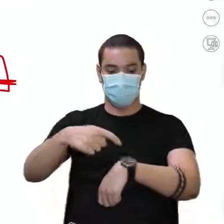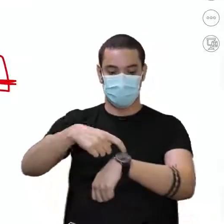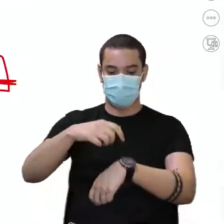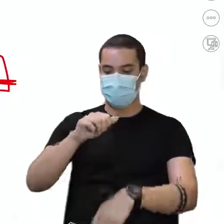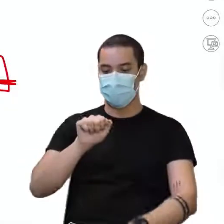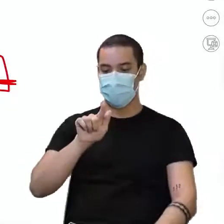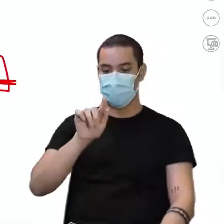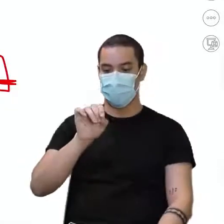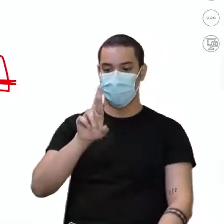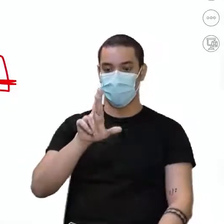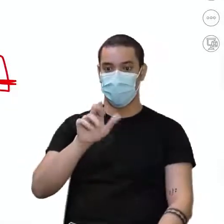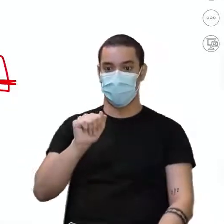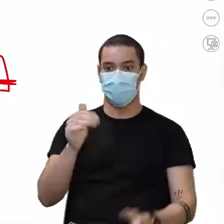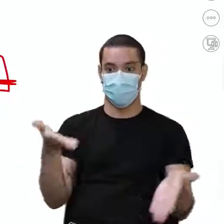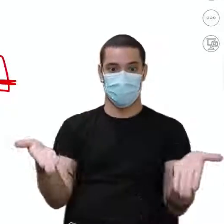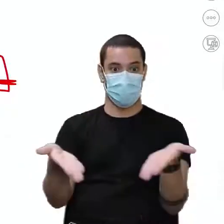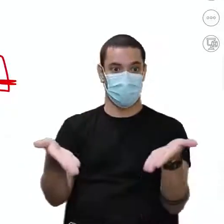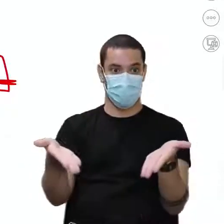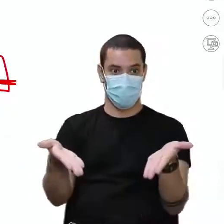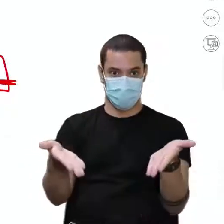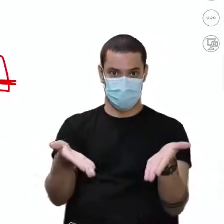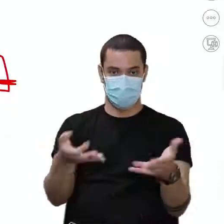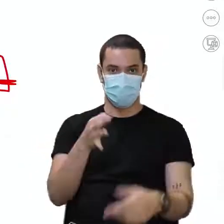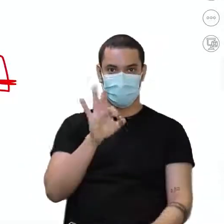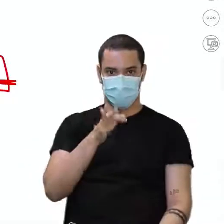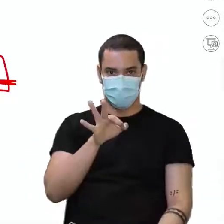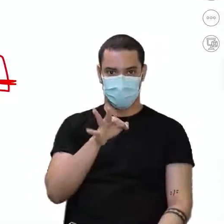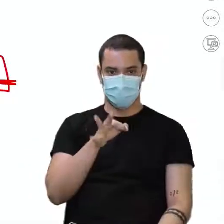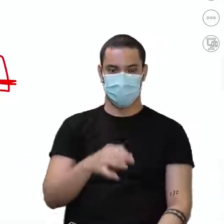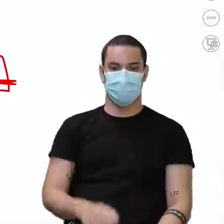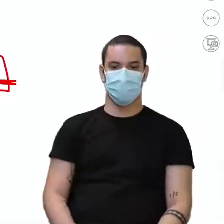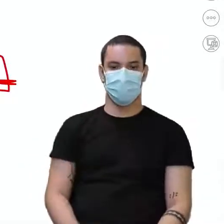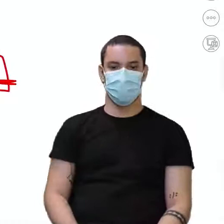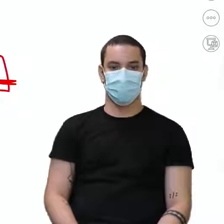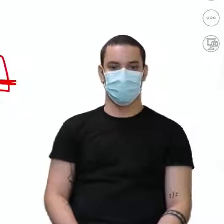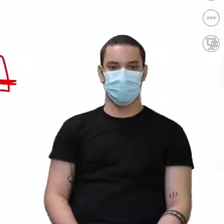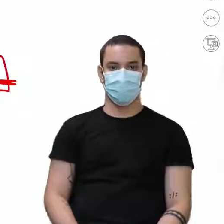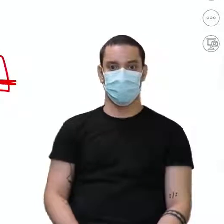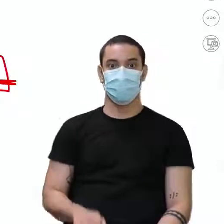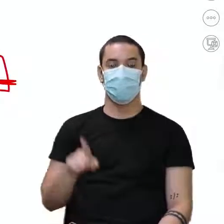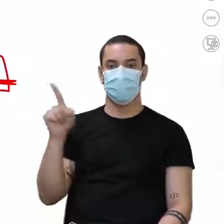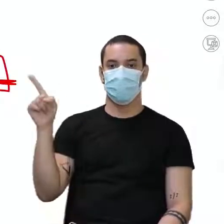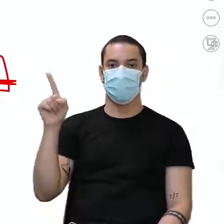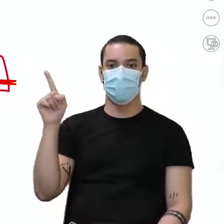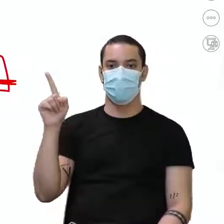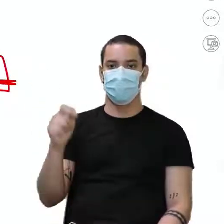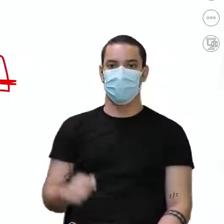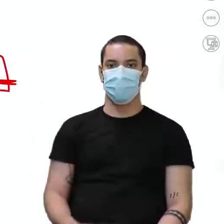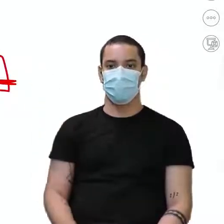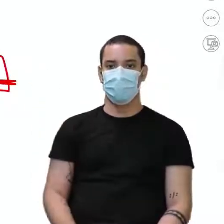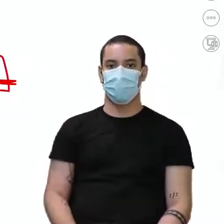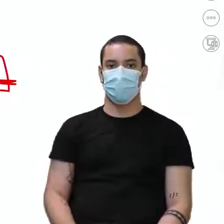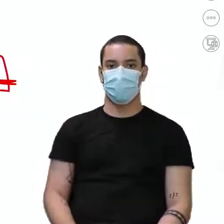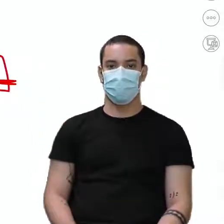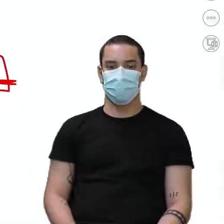Agora, isso é uma verdade agora. Certo? Sandra is very tired.